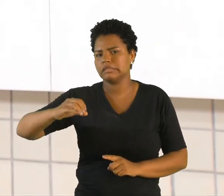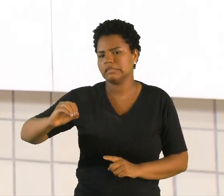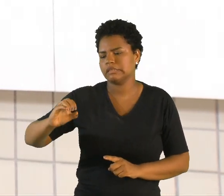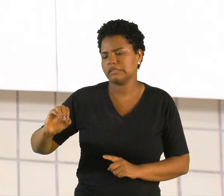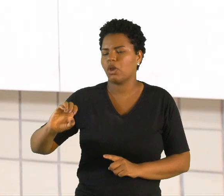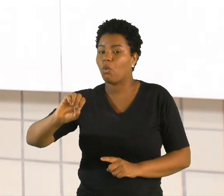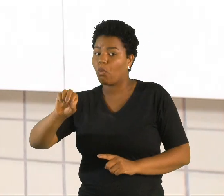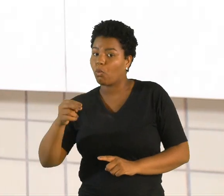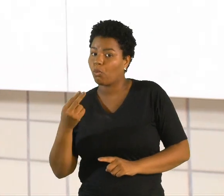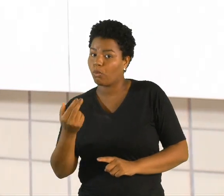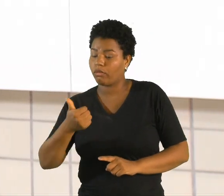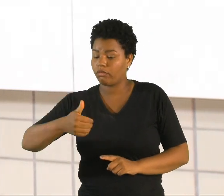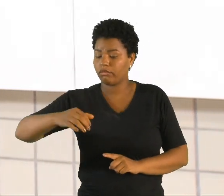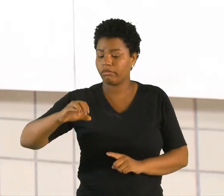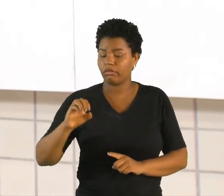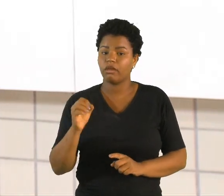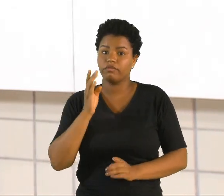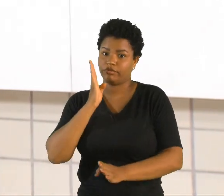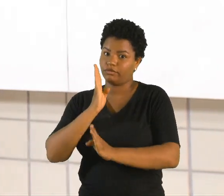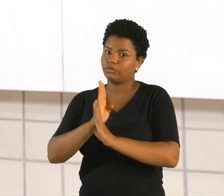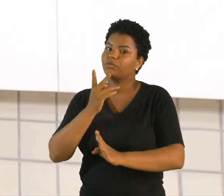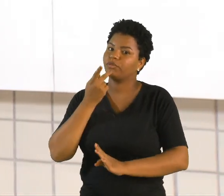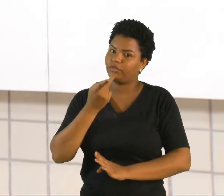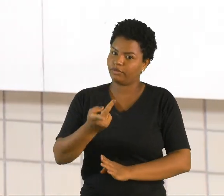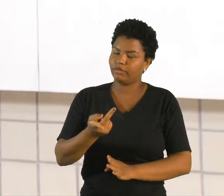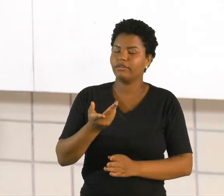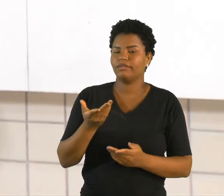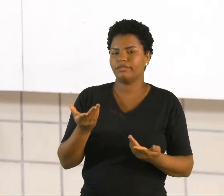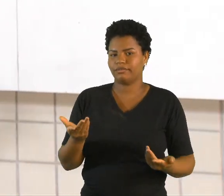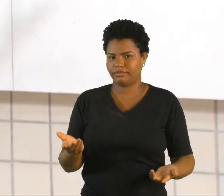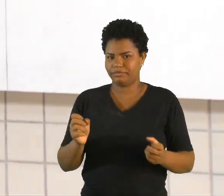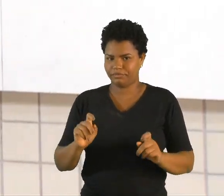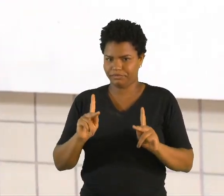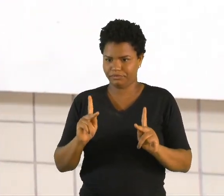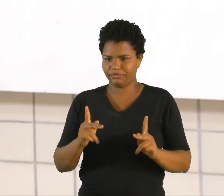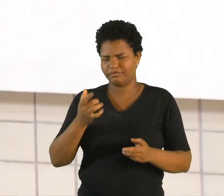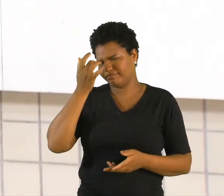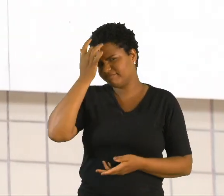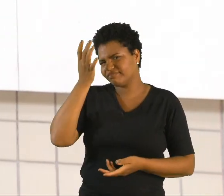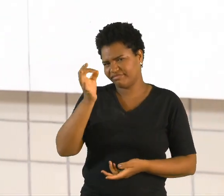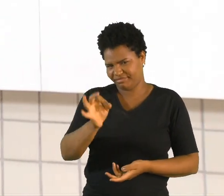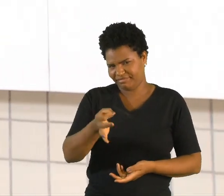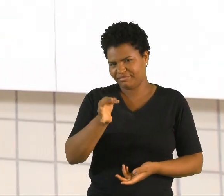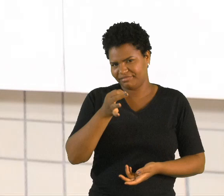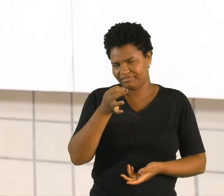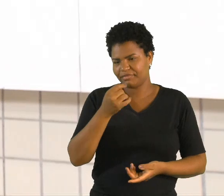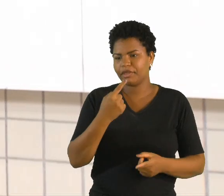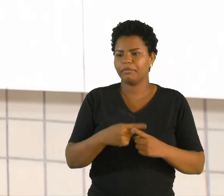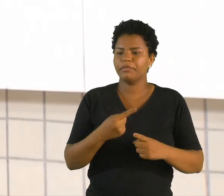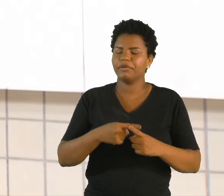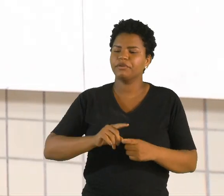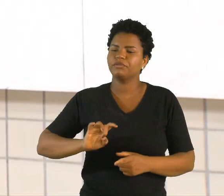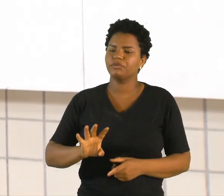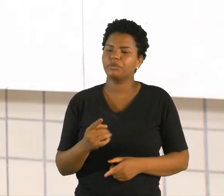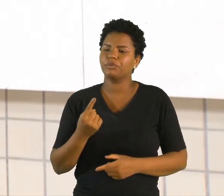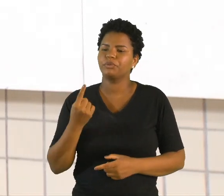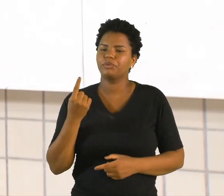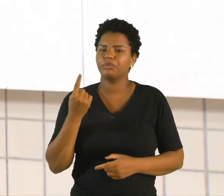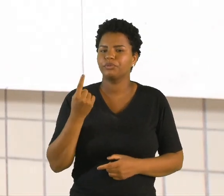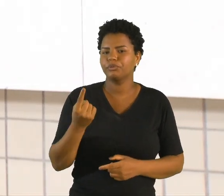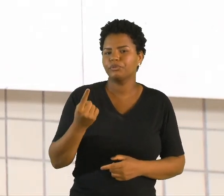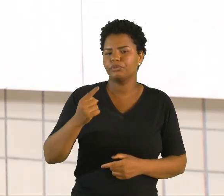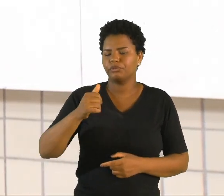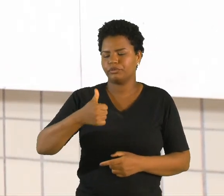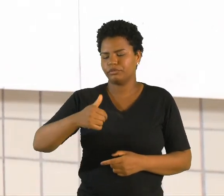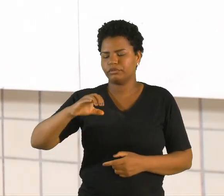e vou descobrir o que eu vou dizer, ok? Mas isso aqui tá fácil, né? Porque tem só o 100,